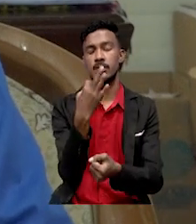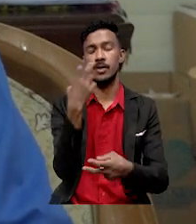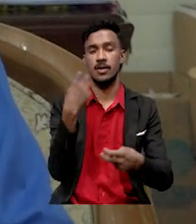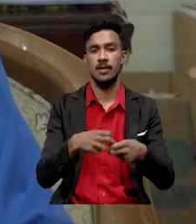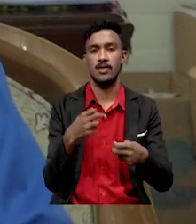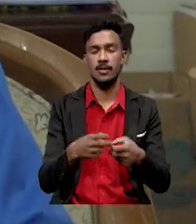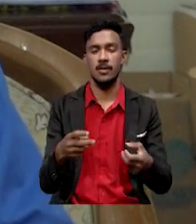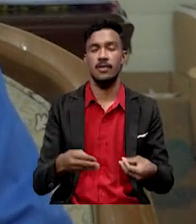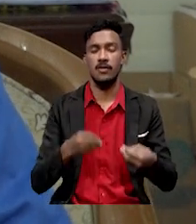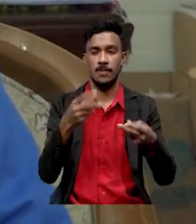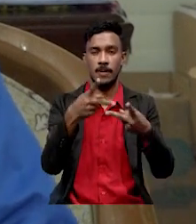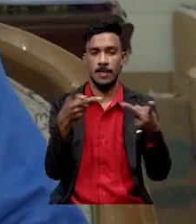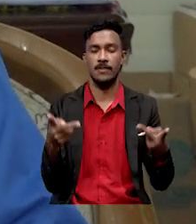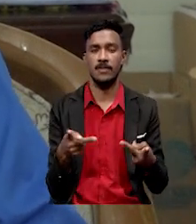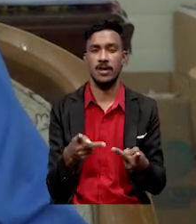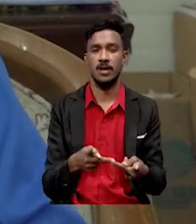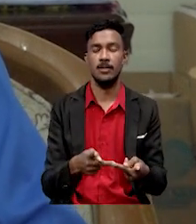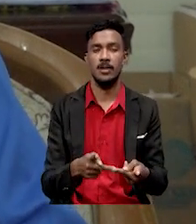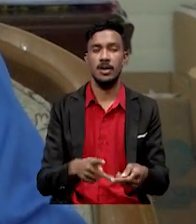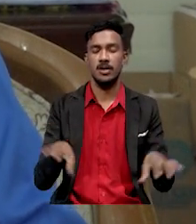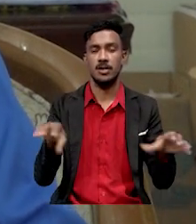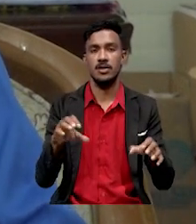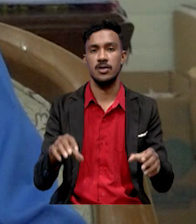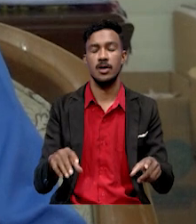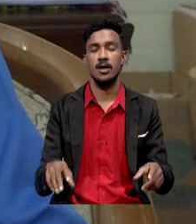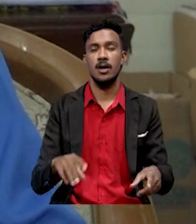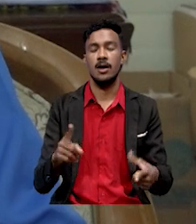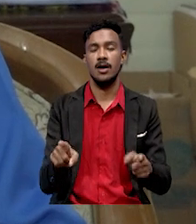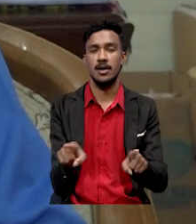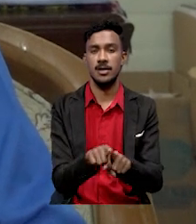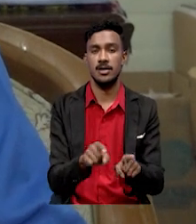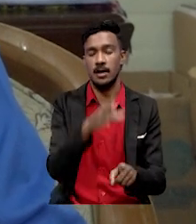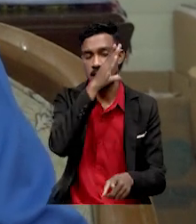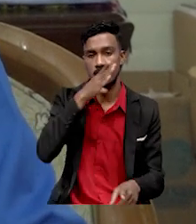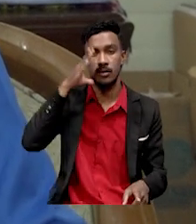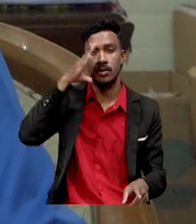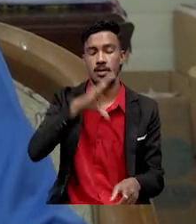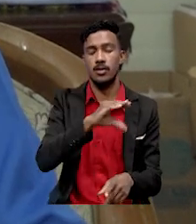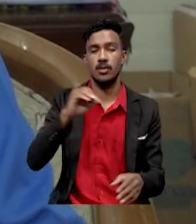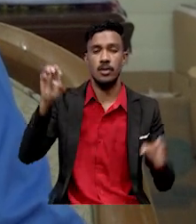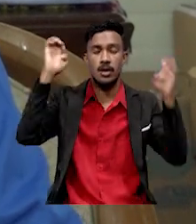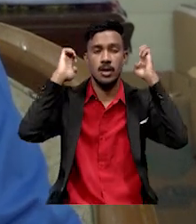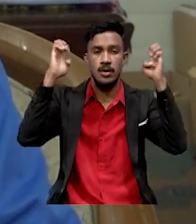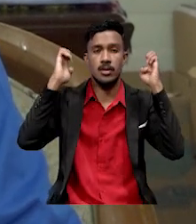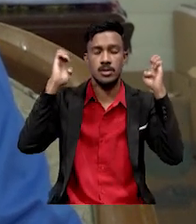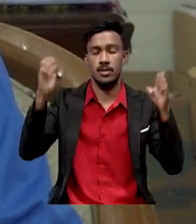de trabalho e nível todo, tanto agricultura, educação, ONBD, se dá o que tem e